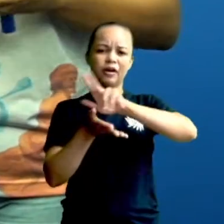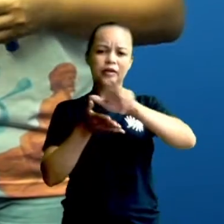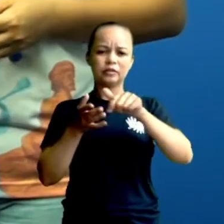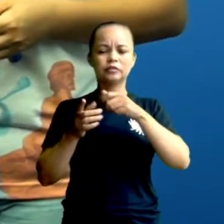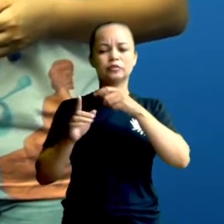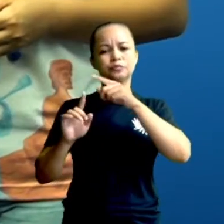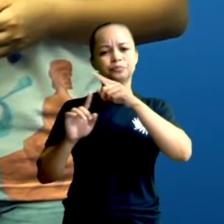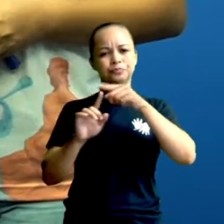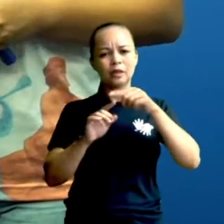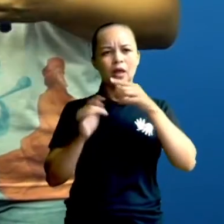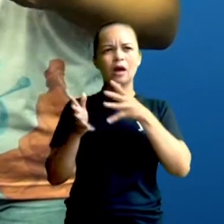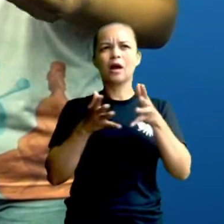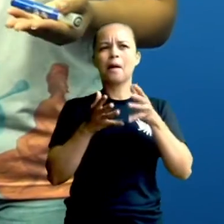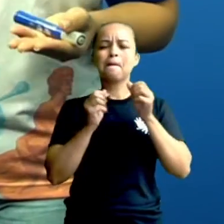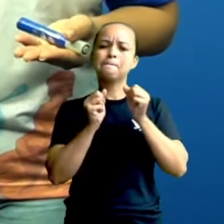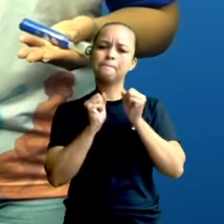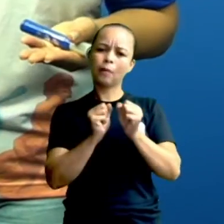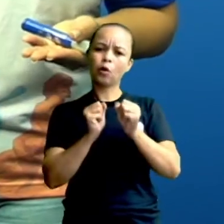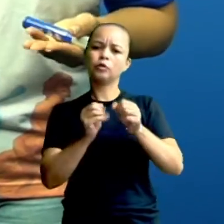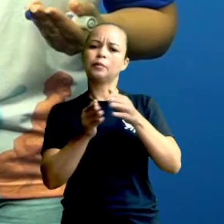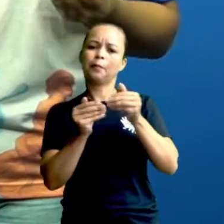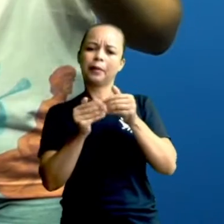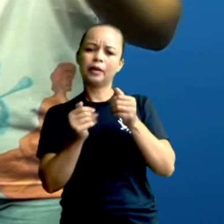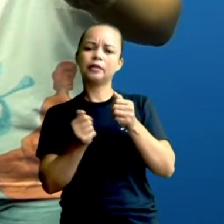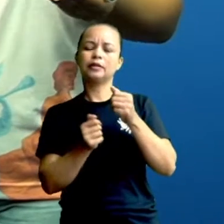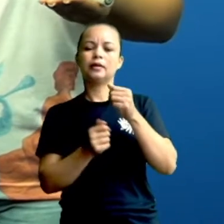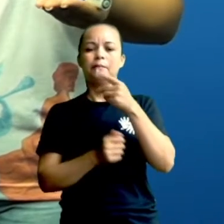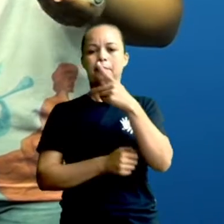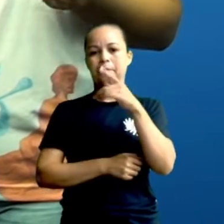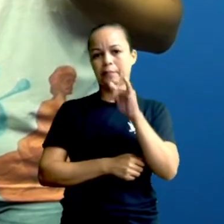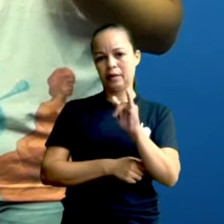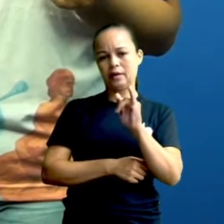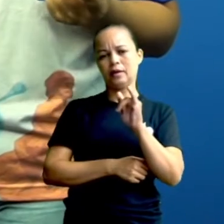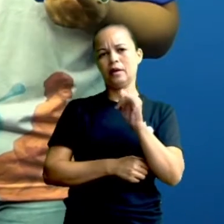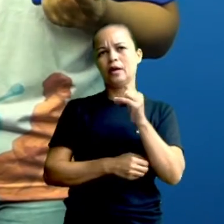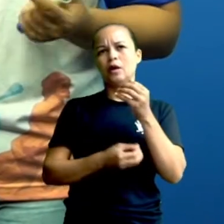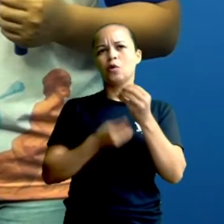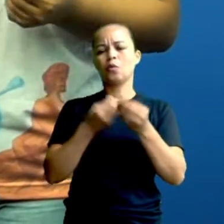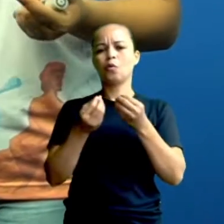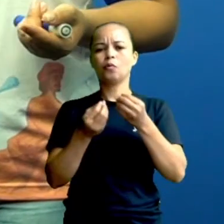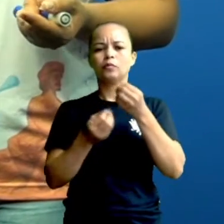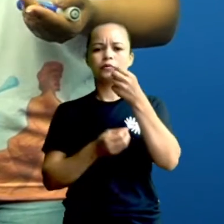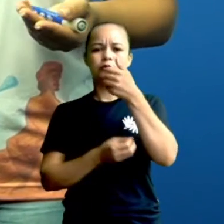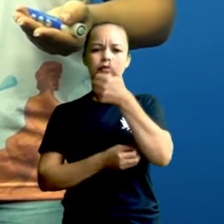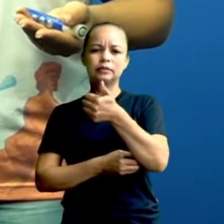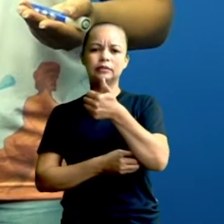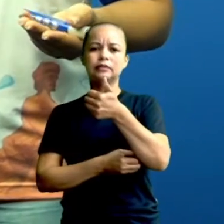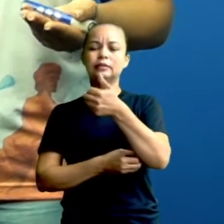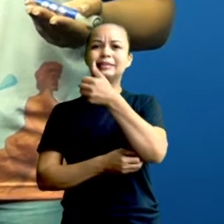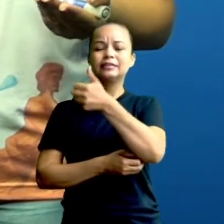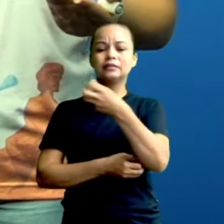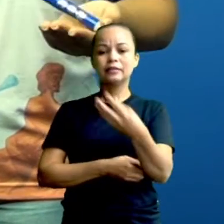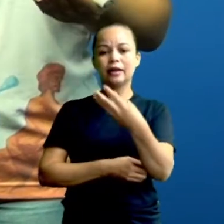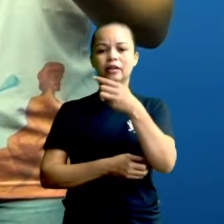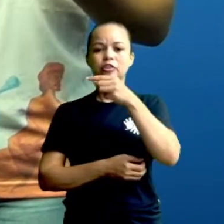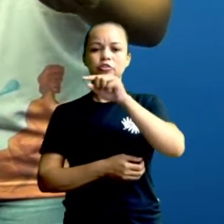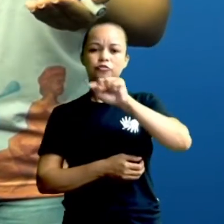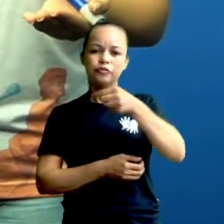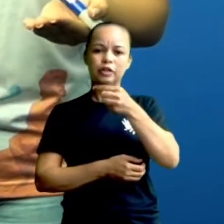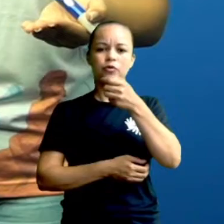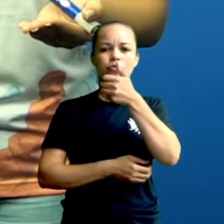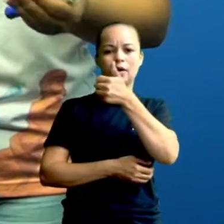como 3,14, pode pedir o valor como 3,1 e pode pedir também o valor